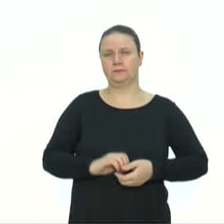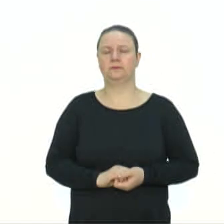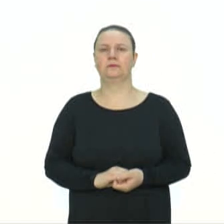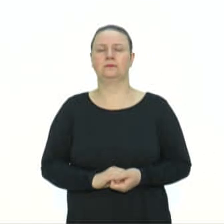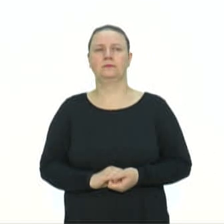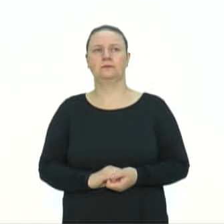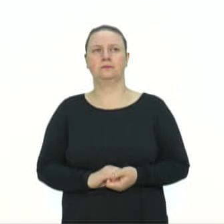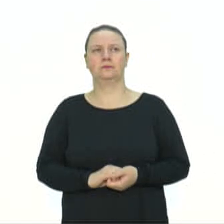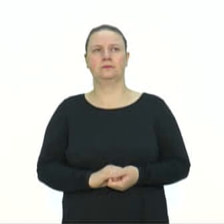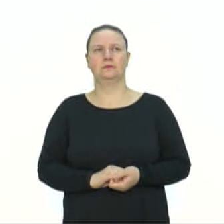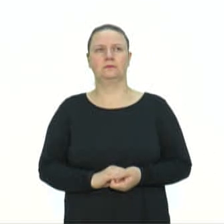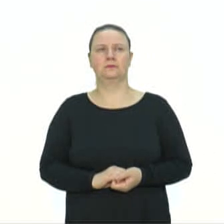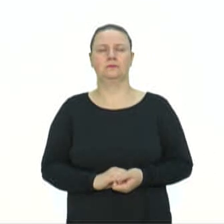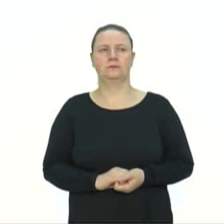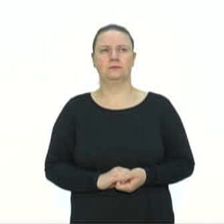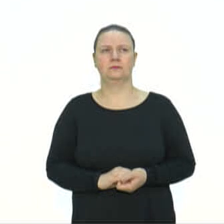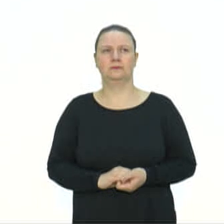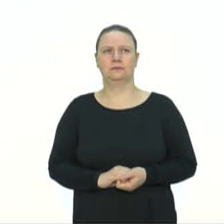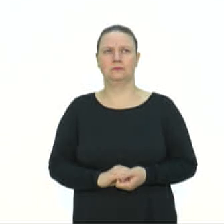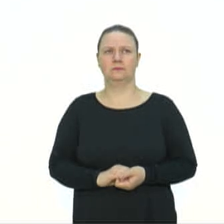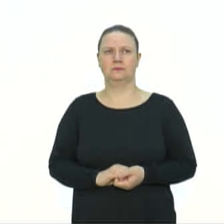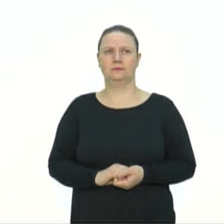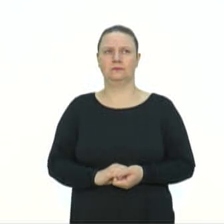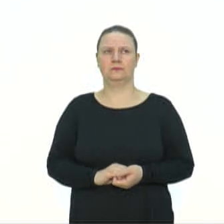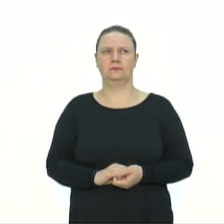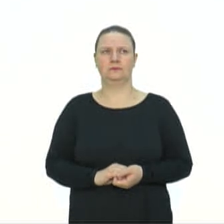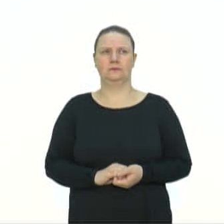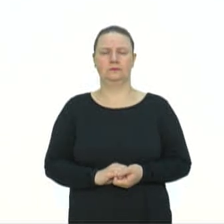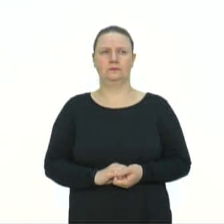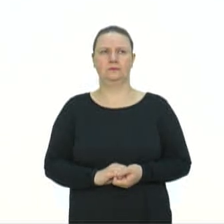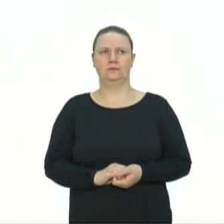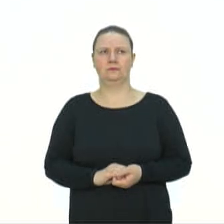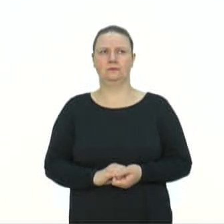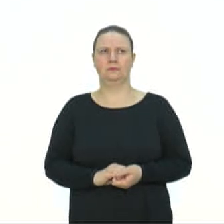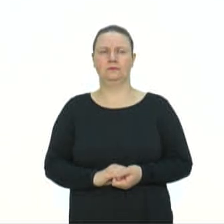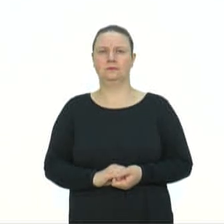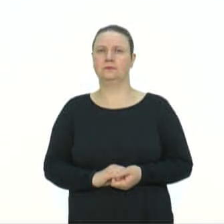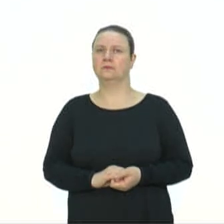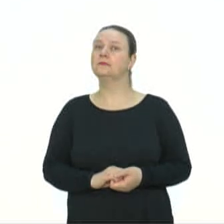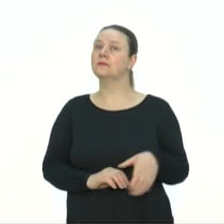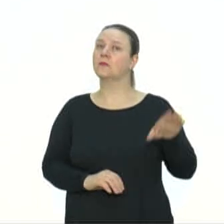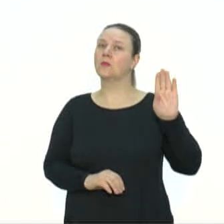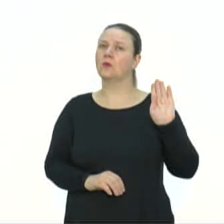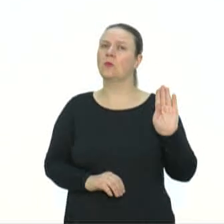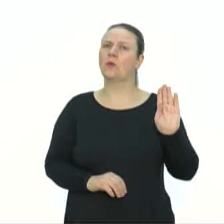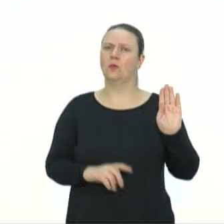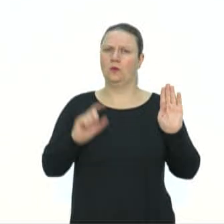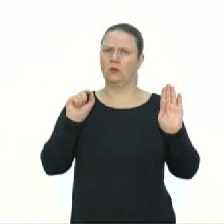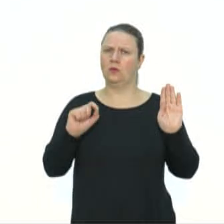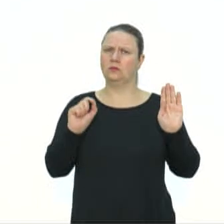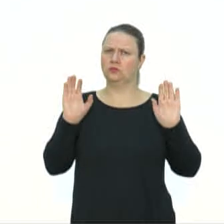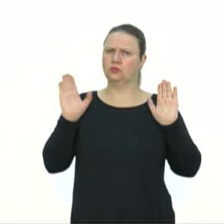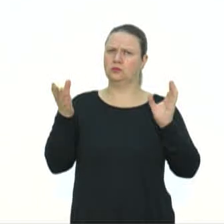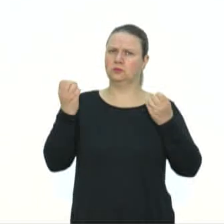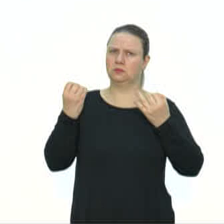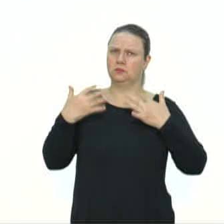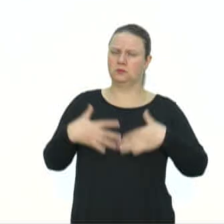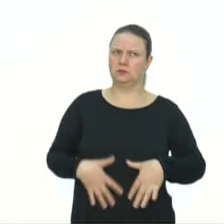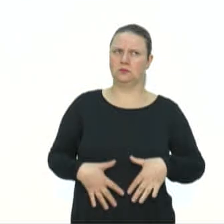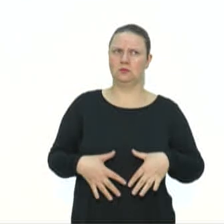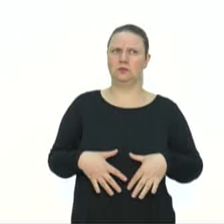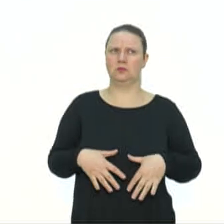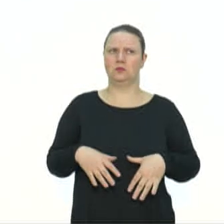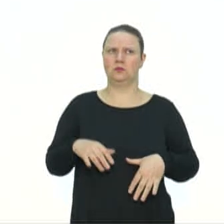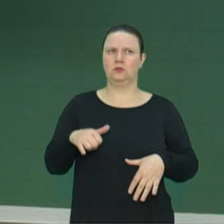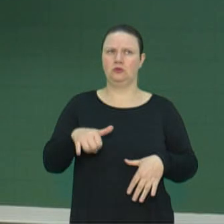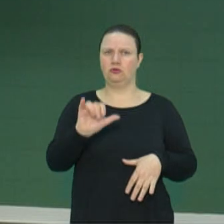yo, tu, ele são pronomes demonstrativos. Em algum momento a gente comentou sobre o